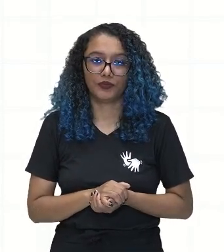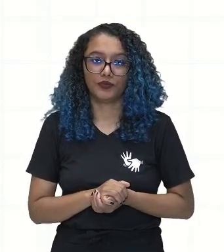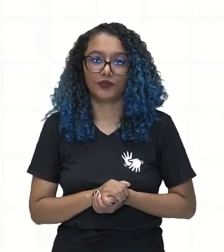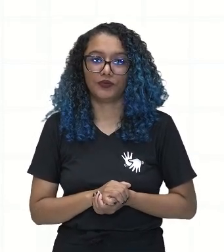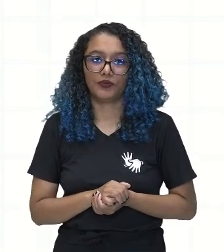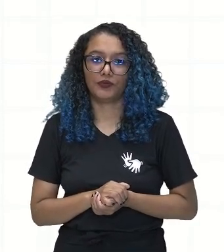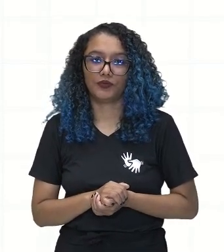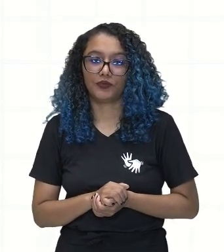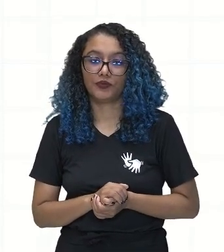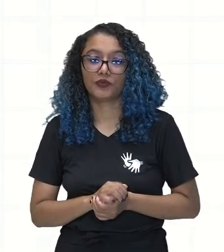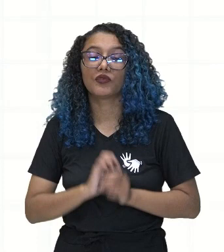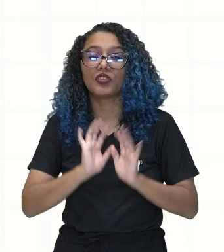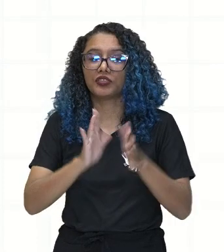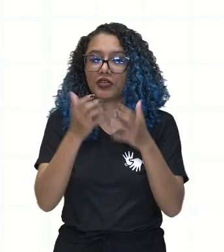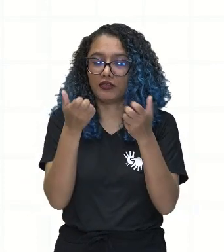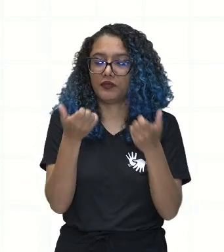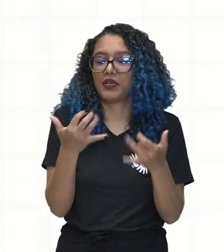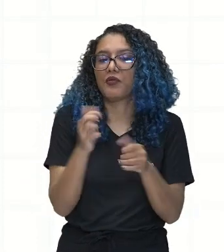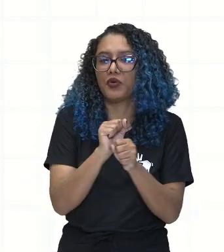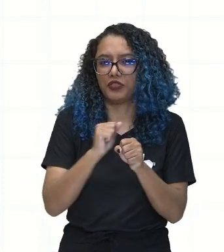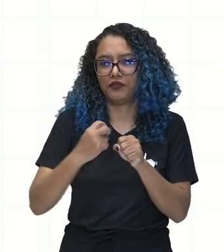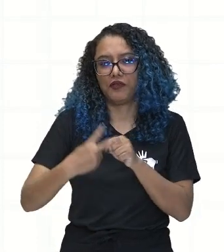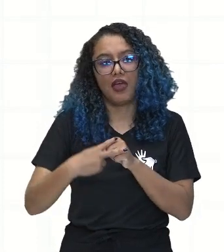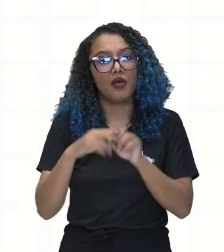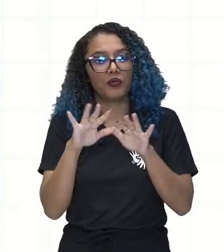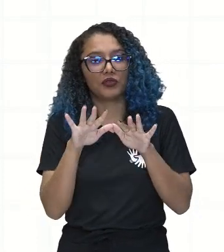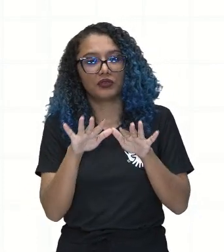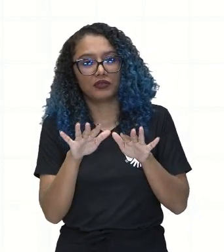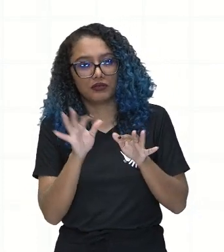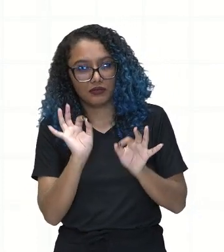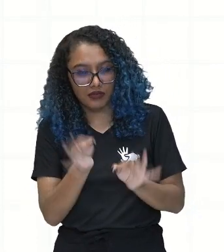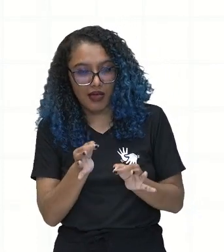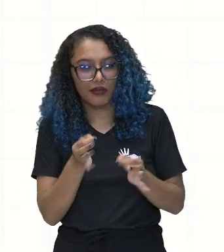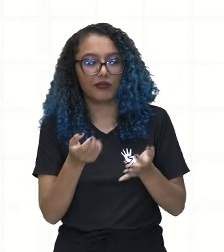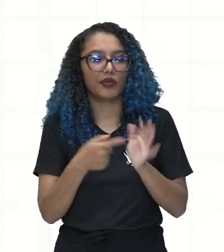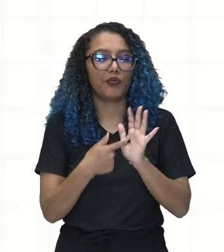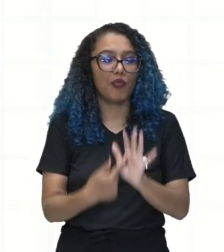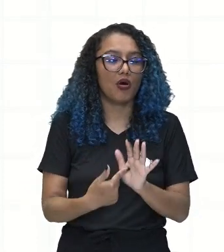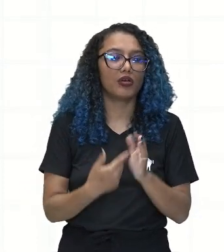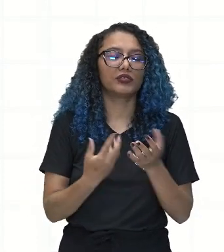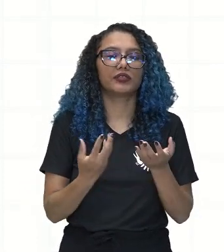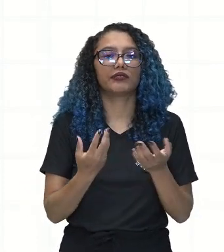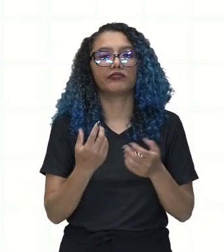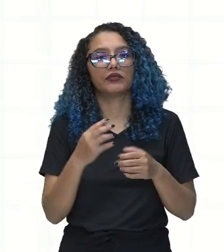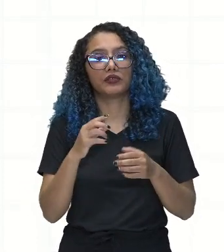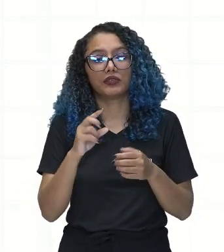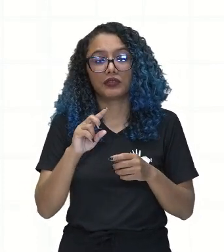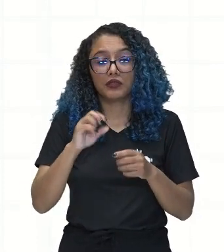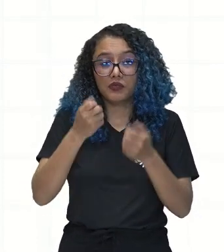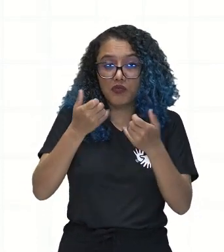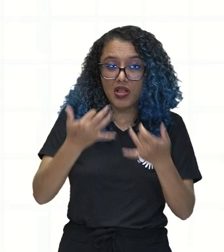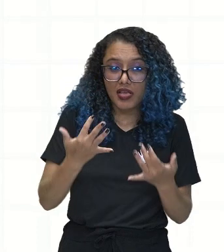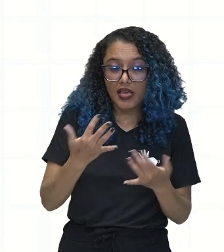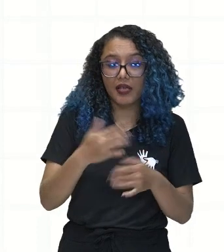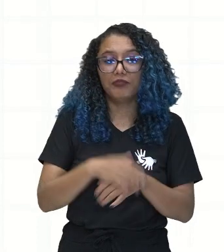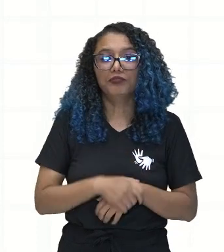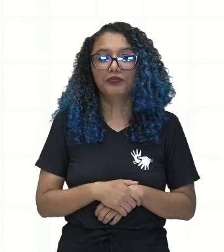Então, falamos aí sobre o advérbio, que ele vai indicar essa situação, né? Falamos aí do mais, vamos falar agora da